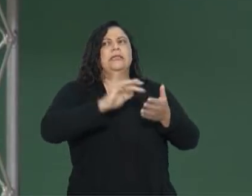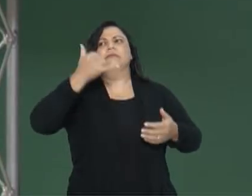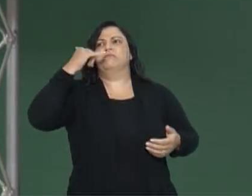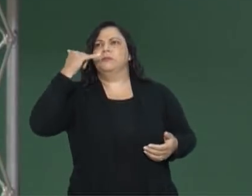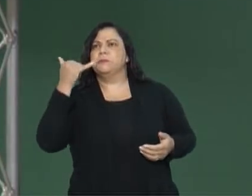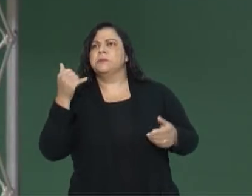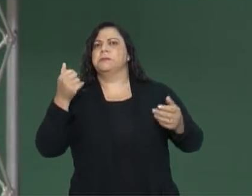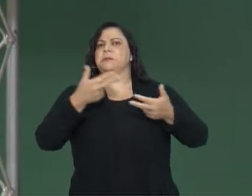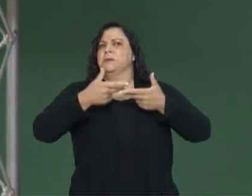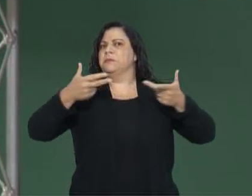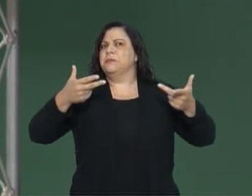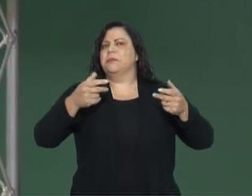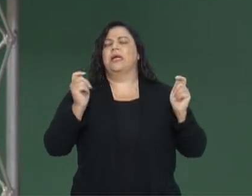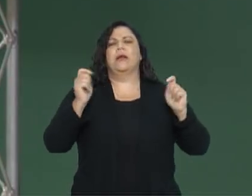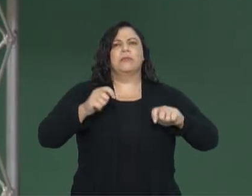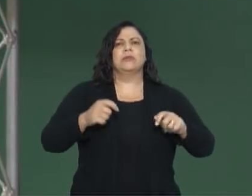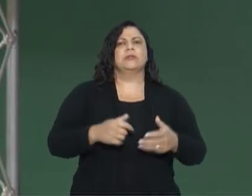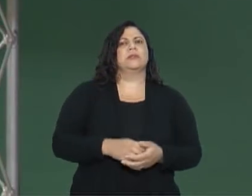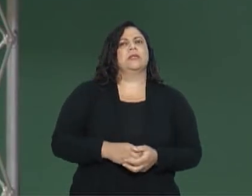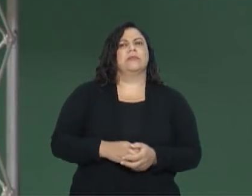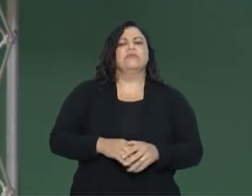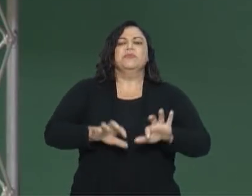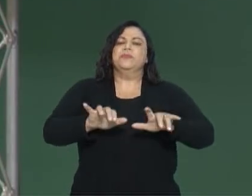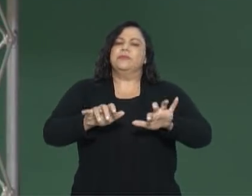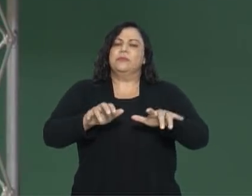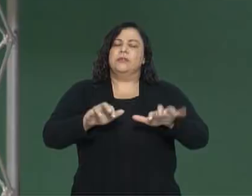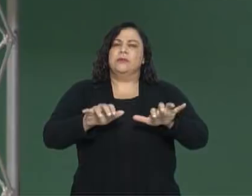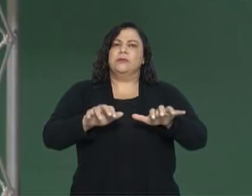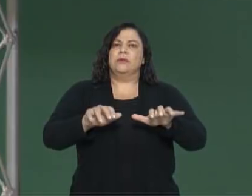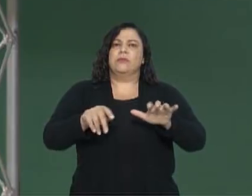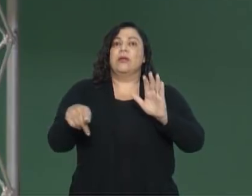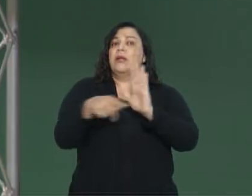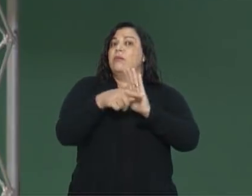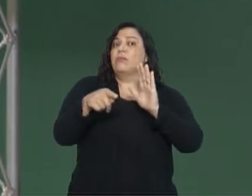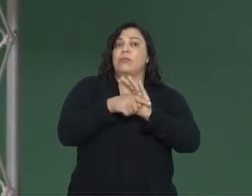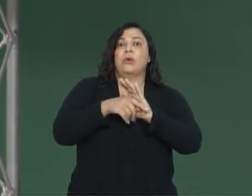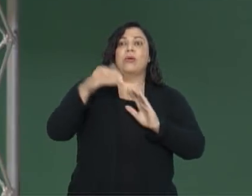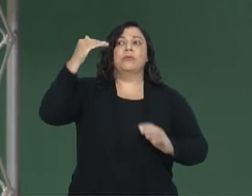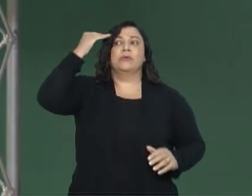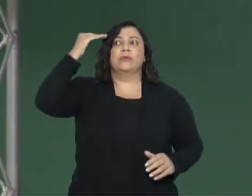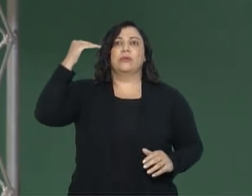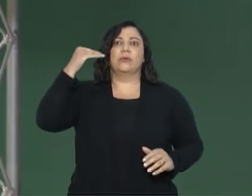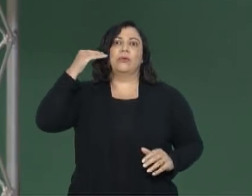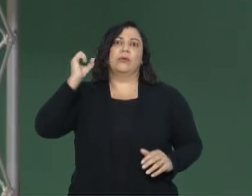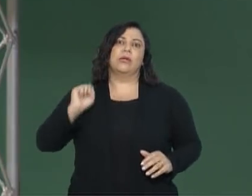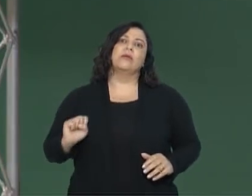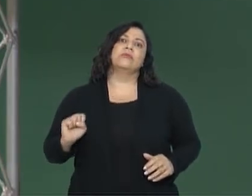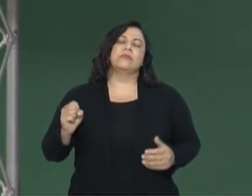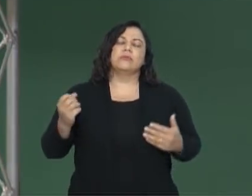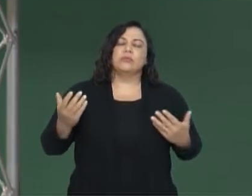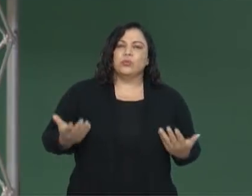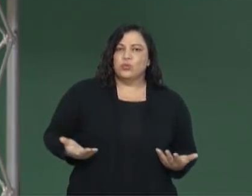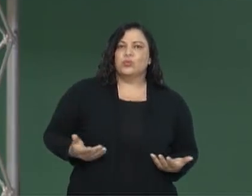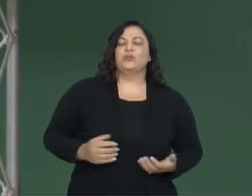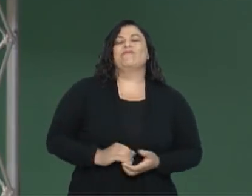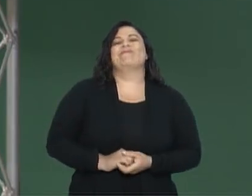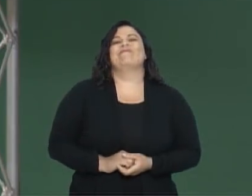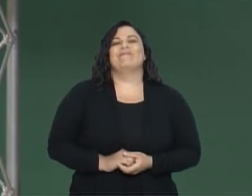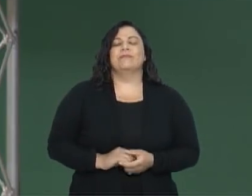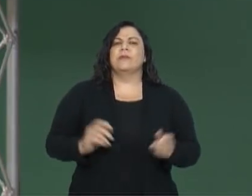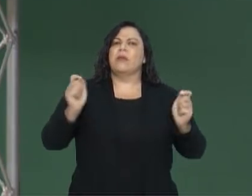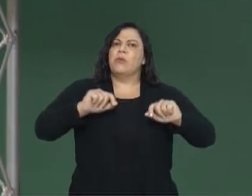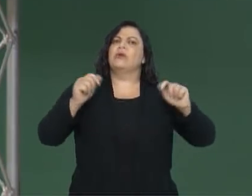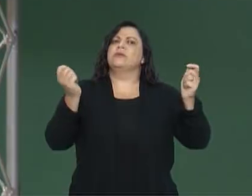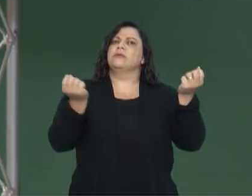Pode ser um telefone, pode ser um computador, pode ser um automóvel, pode ser um aparelho